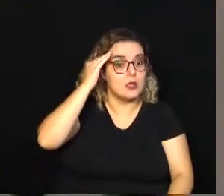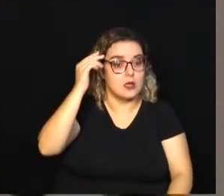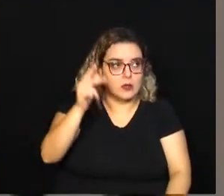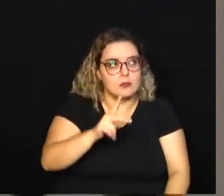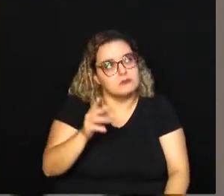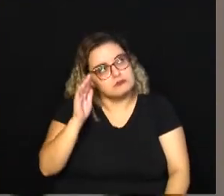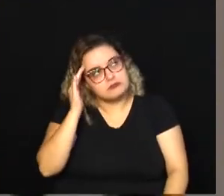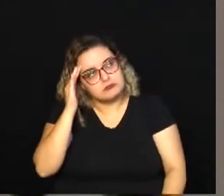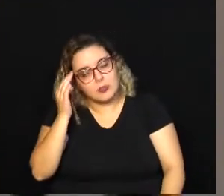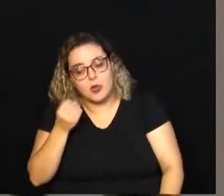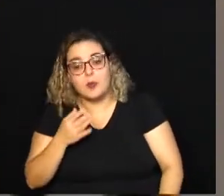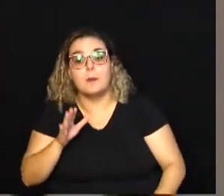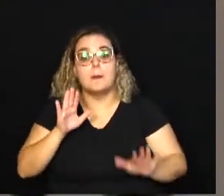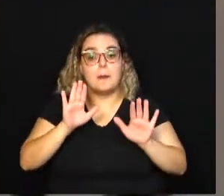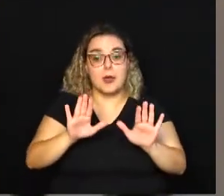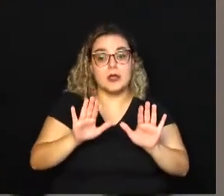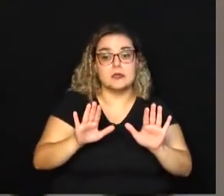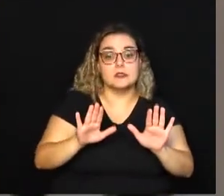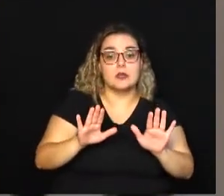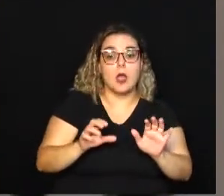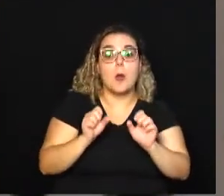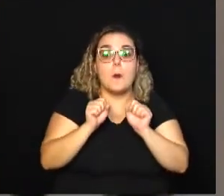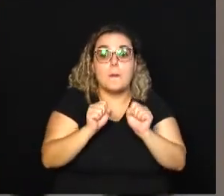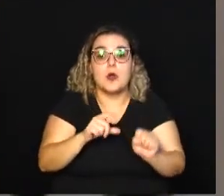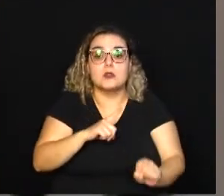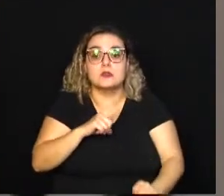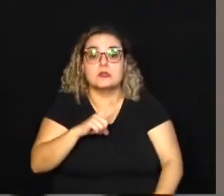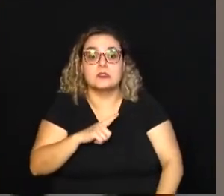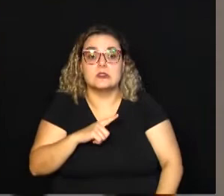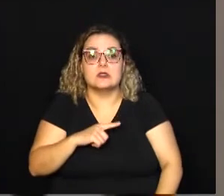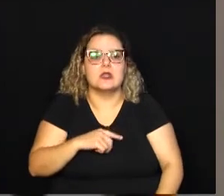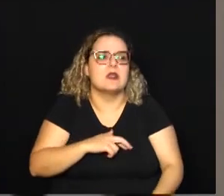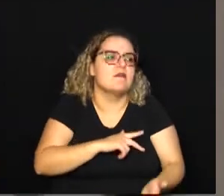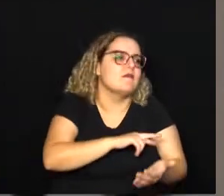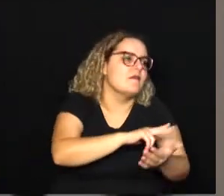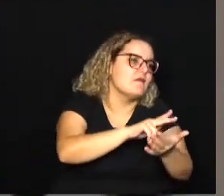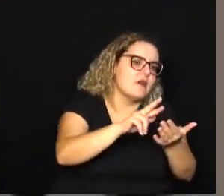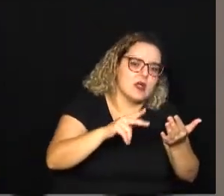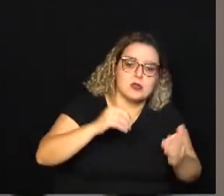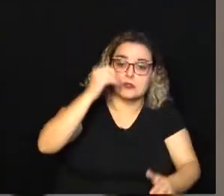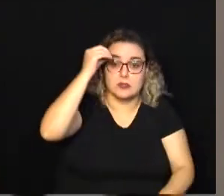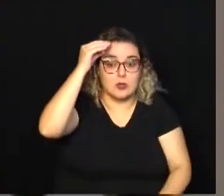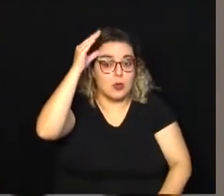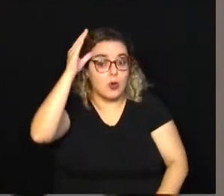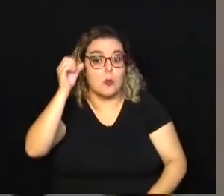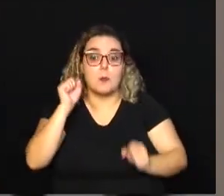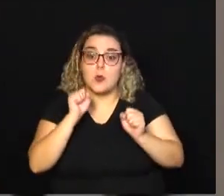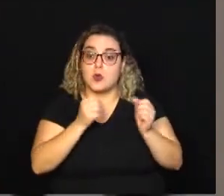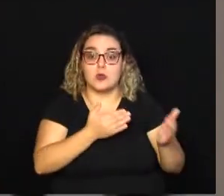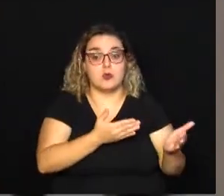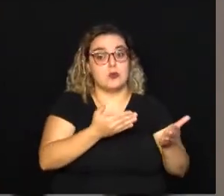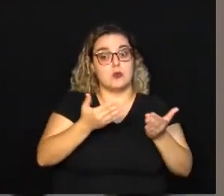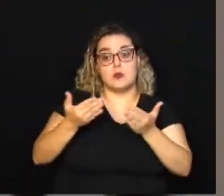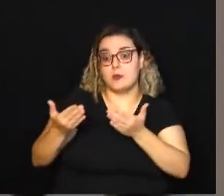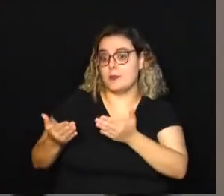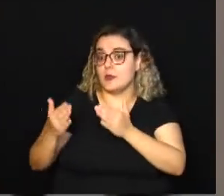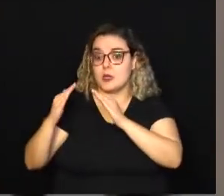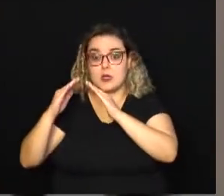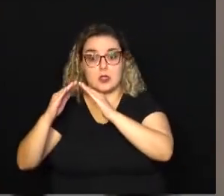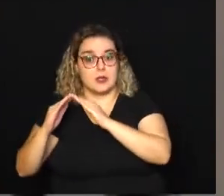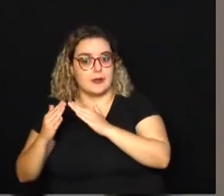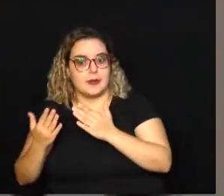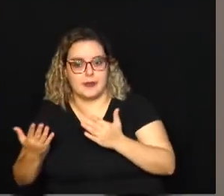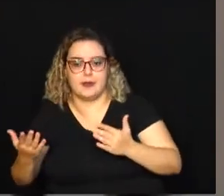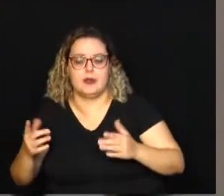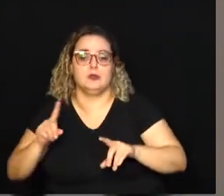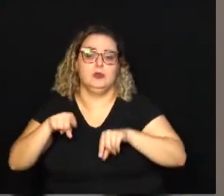entendem muito bem, mas para que eles possam ter um acervo de conhecimentos a partir do qual eles possam oferecer um outro tipo de ensino para os